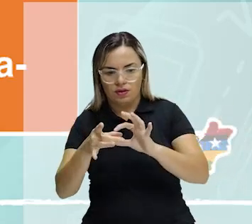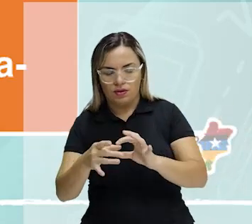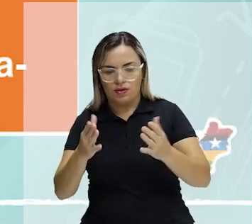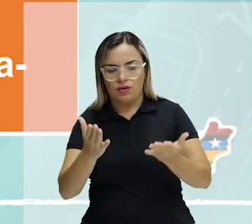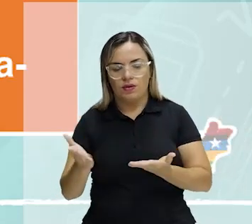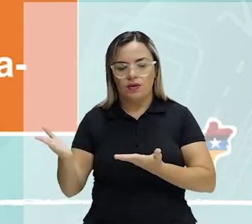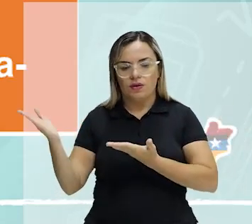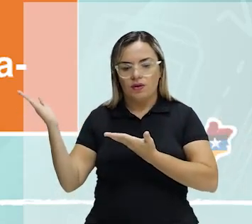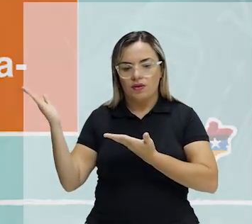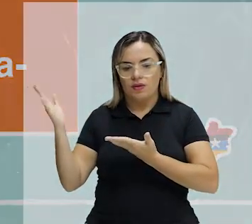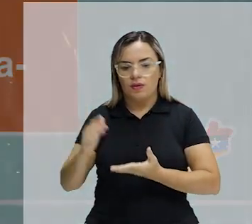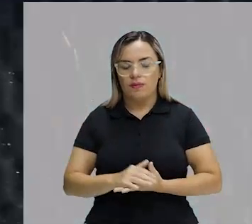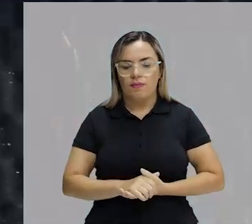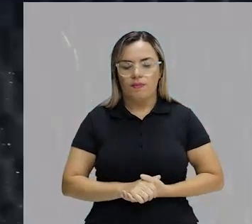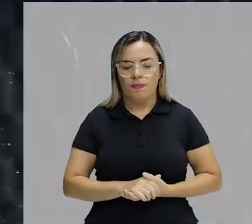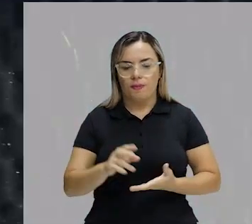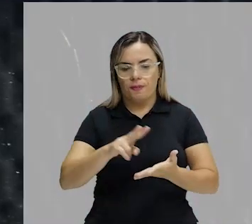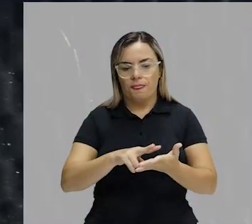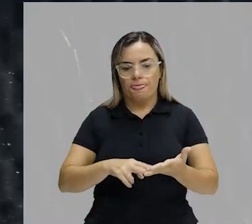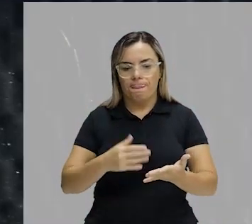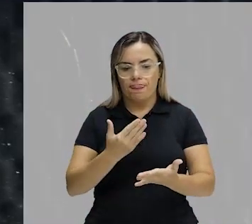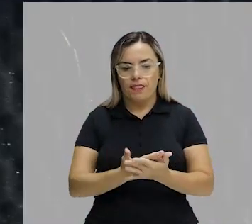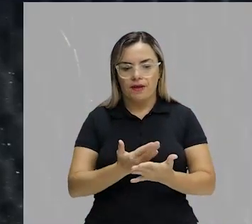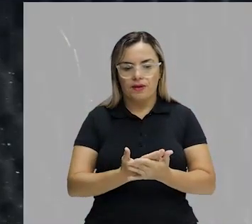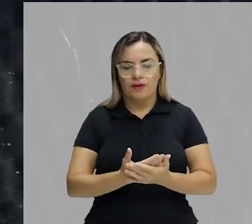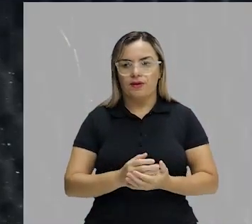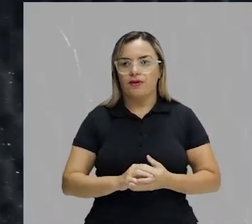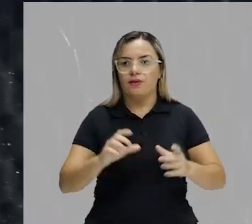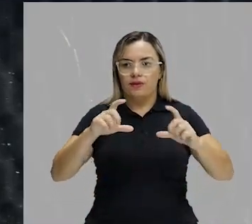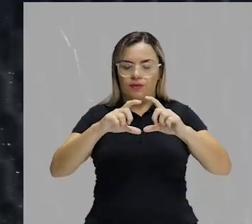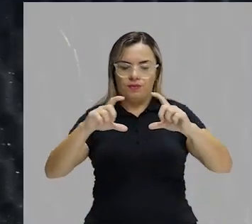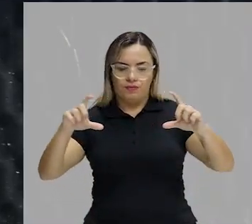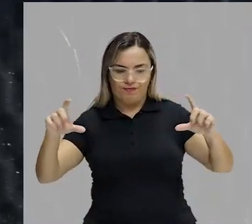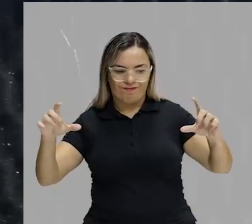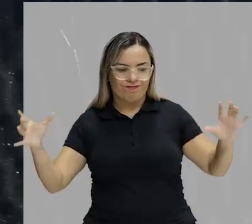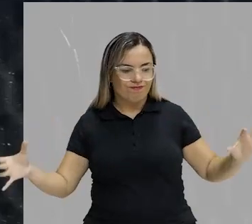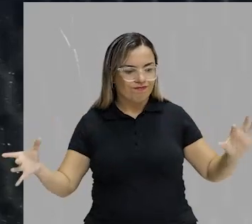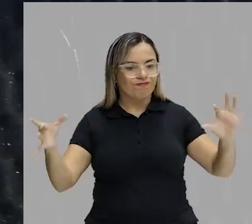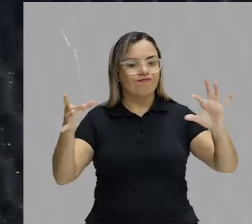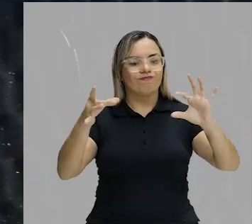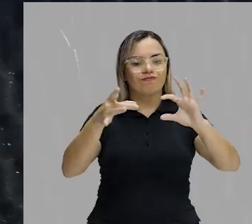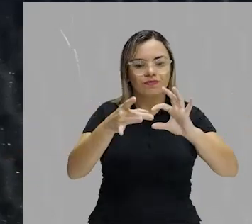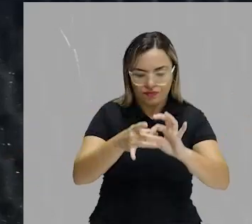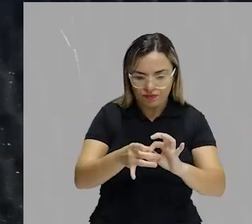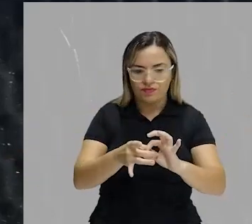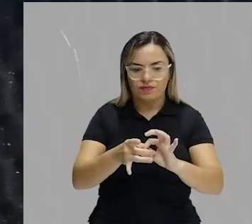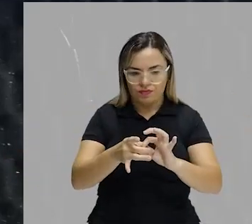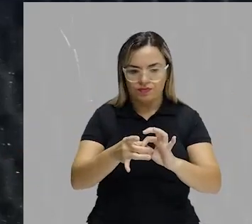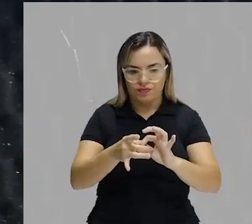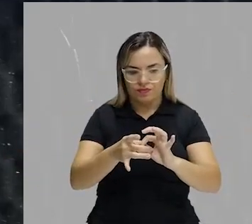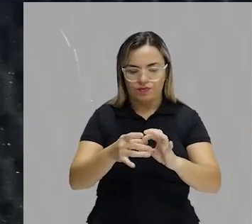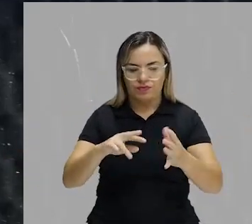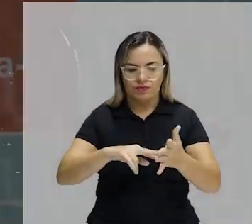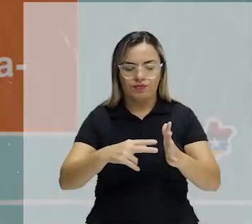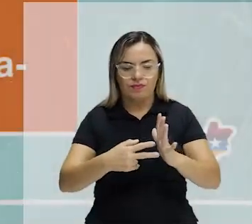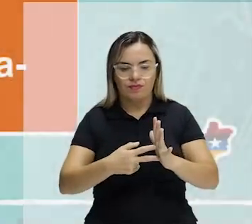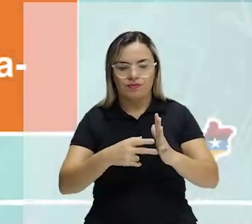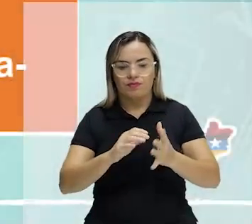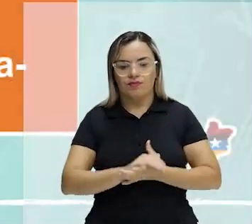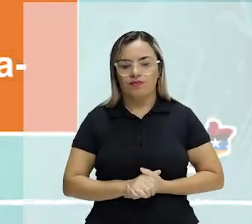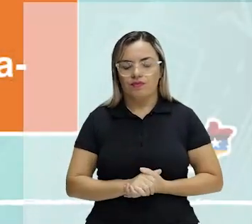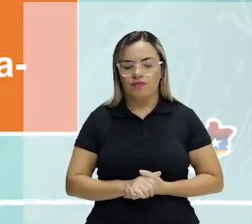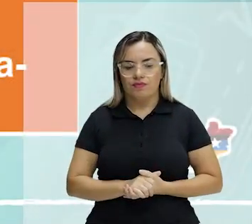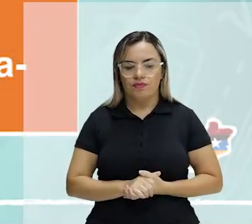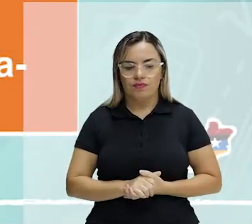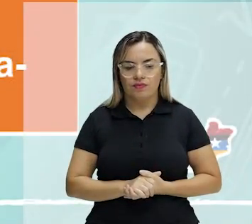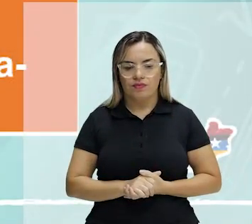entendida, dizemos que ela é uma oração subordinada à outra. É uma oração que depende da outra. Ser subordinado é ser dependente, que passa